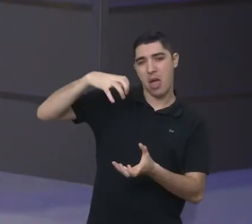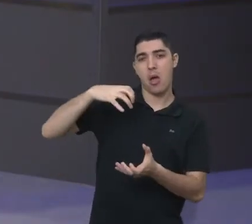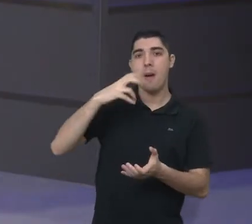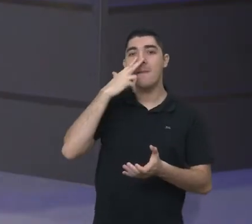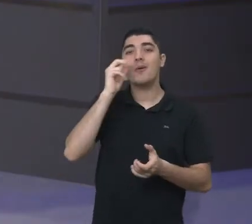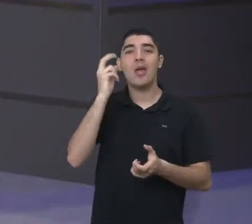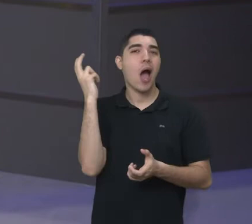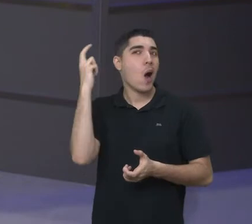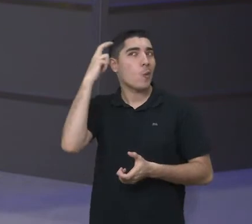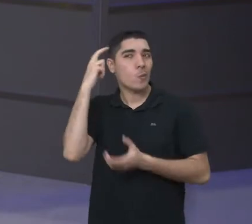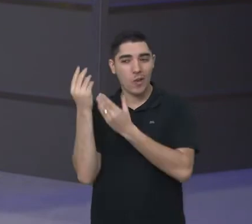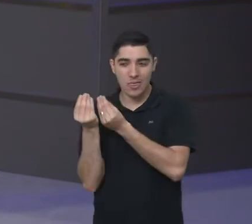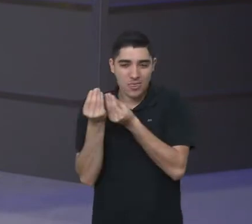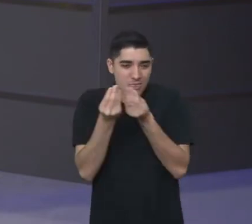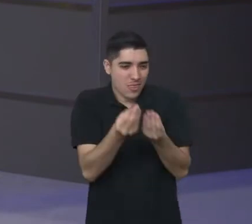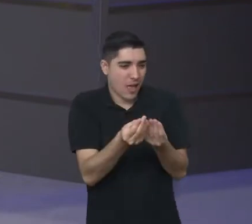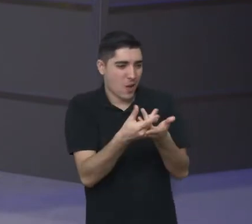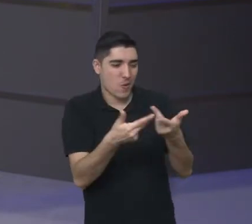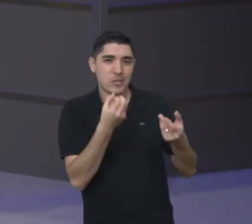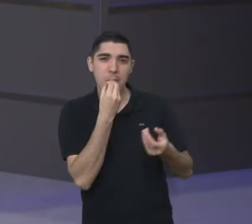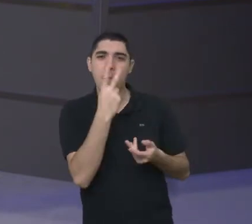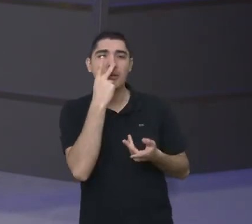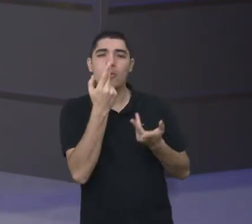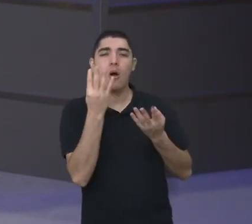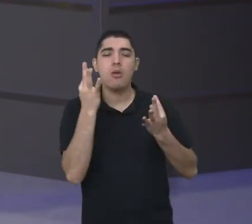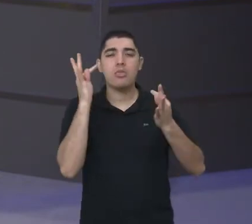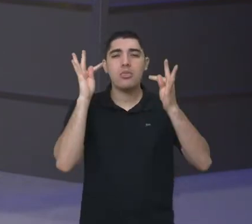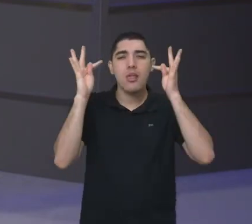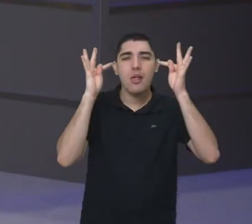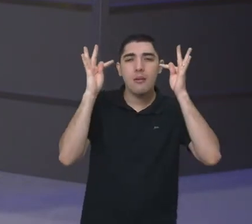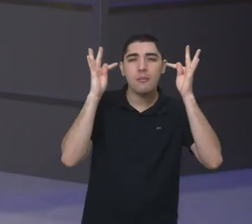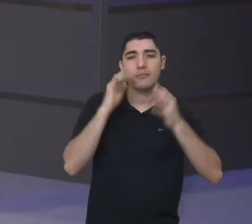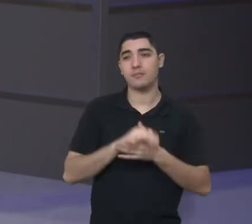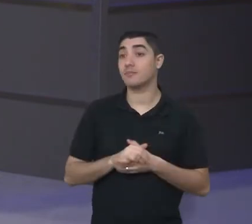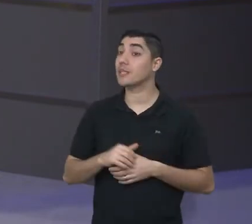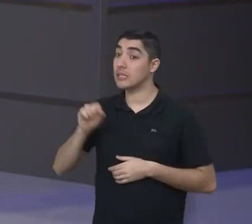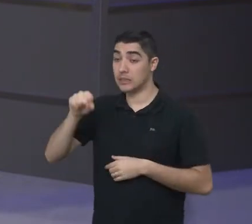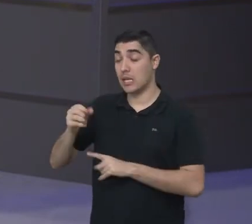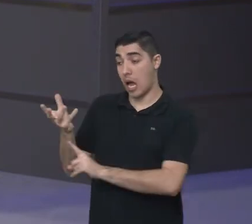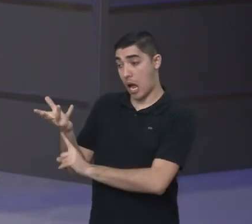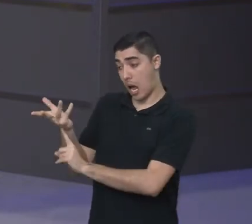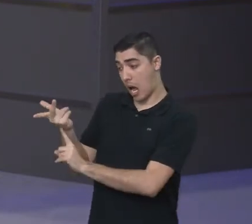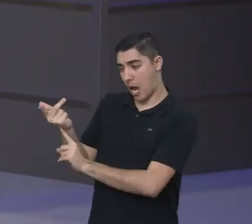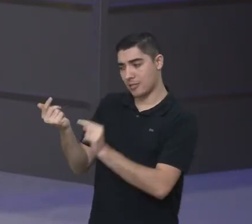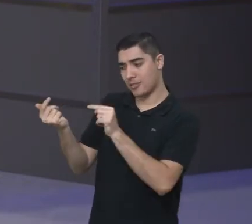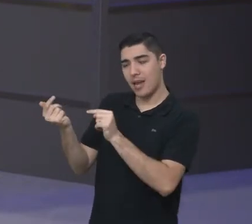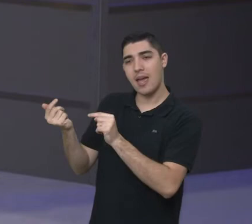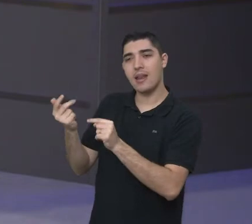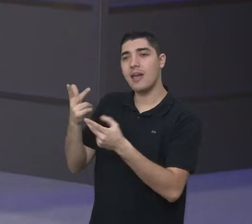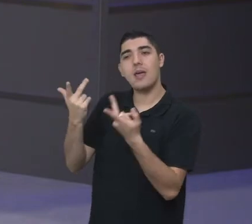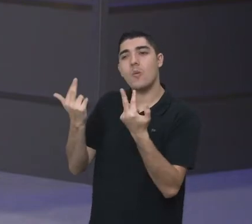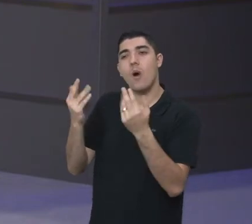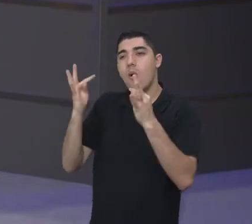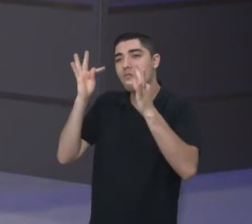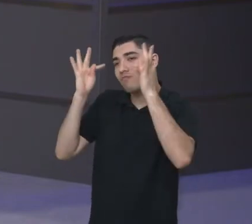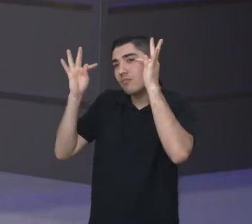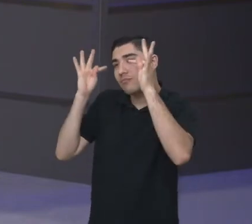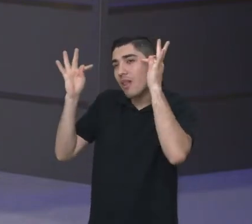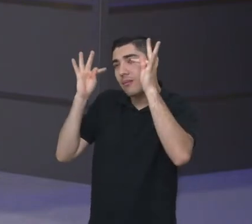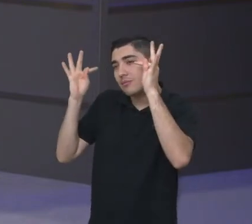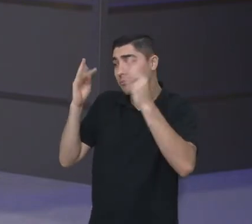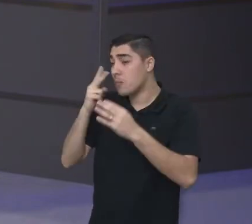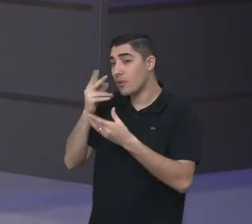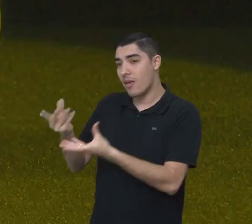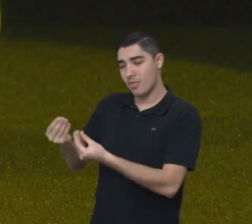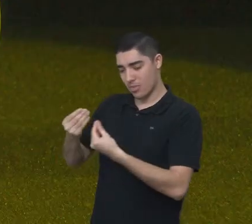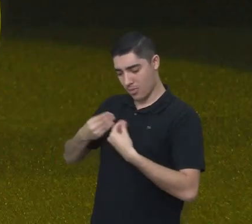né? Uma parada terapêutica, assim. Então... A arte, ela tem o poder de curar, né? Ela é terapêutica, né? Quando você está